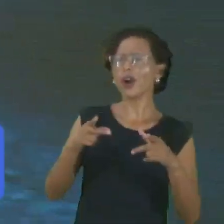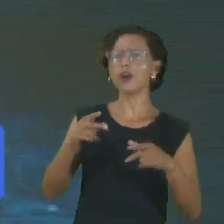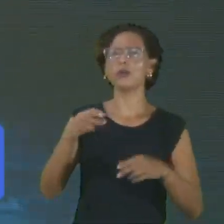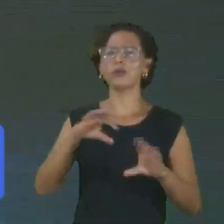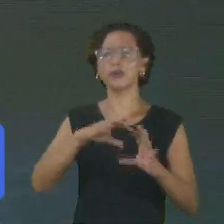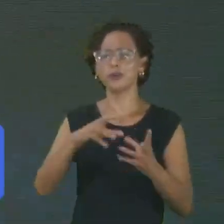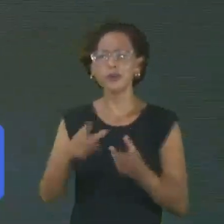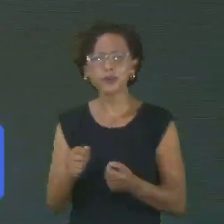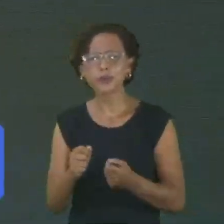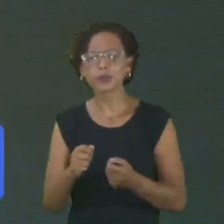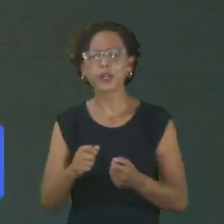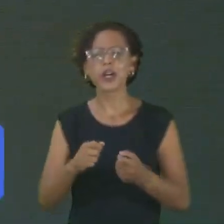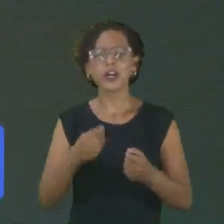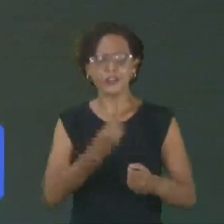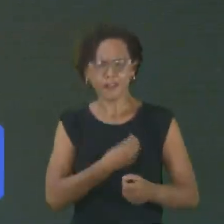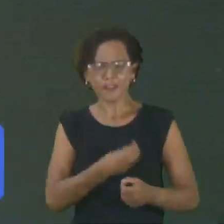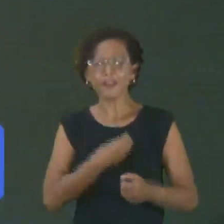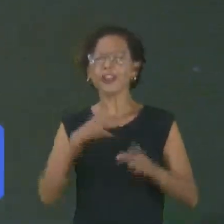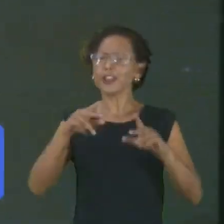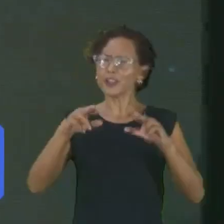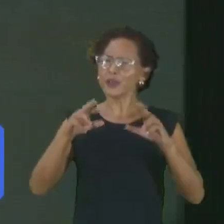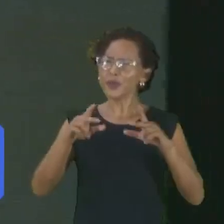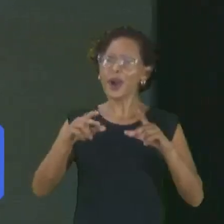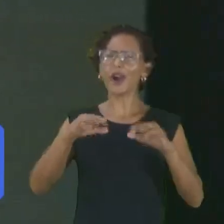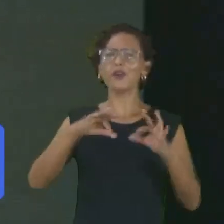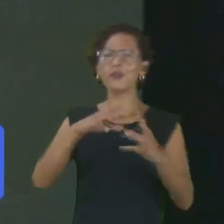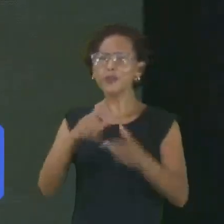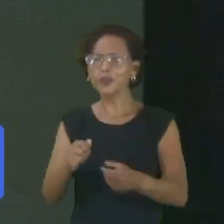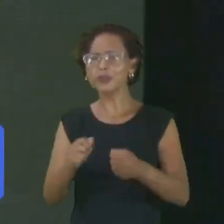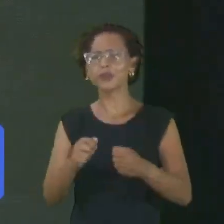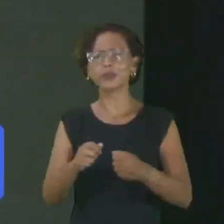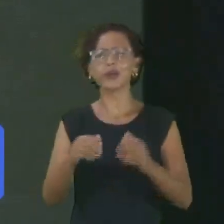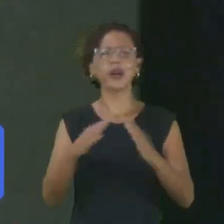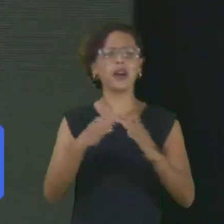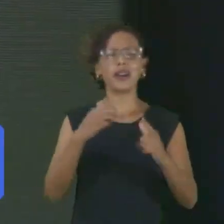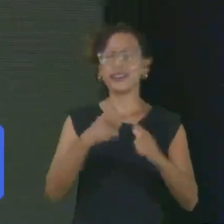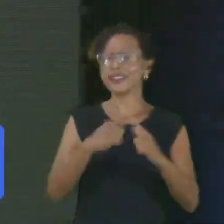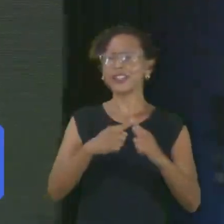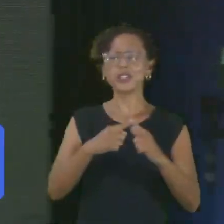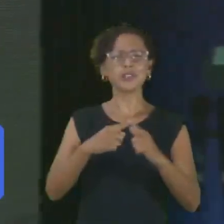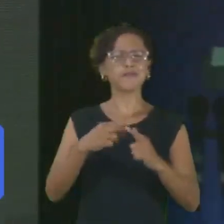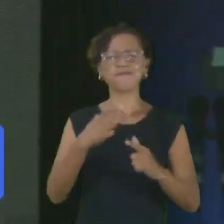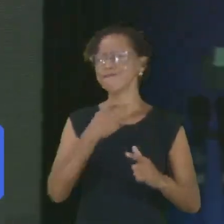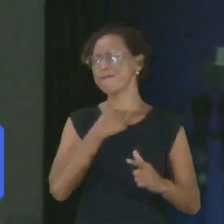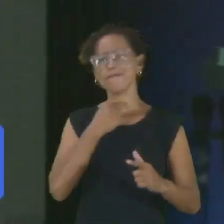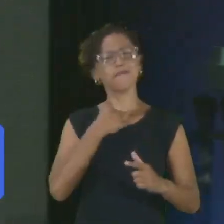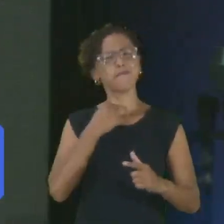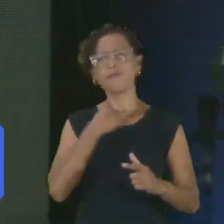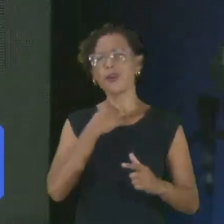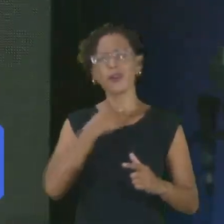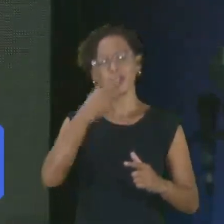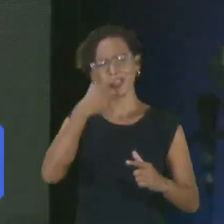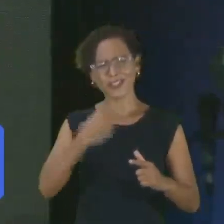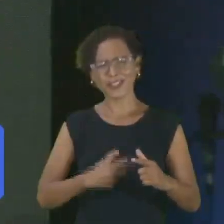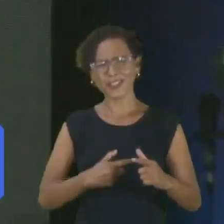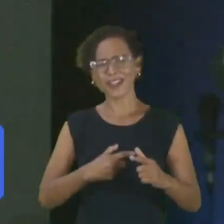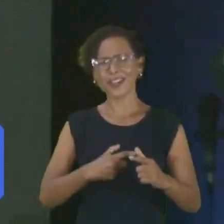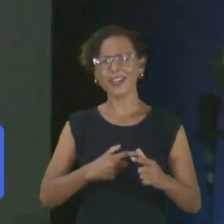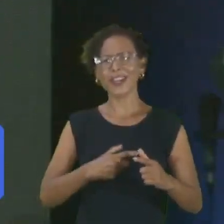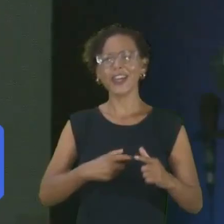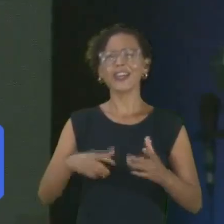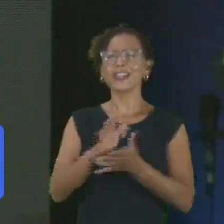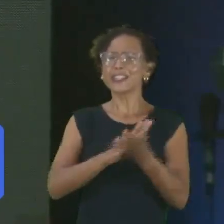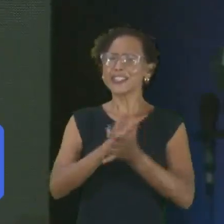reproduzir os padrões de comportamento do mundo. A igreja não pode reproduzir padrões de injustiça